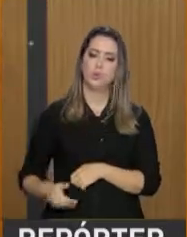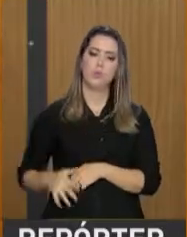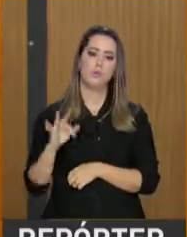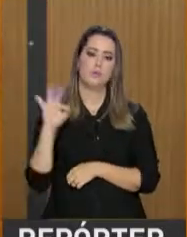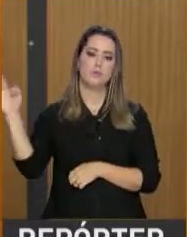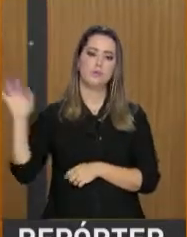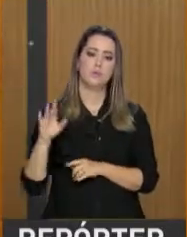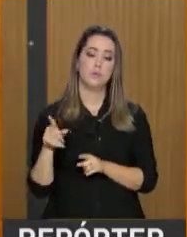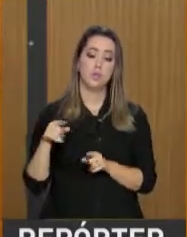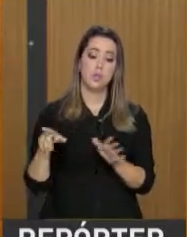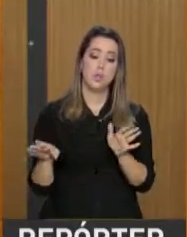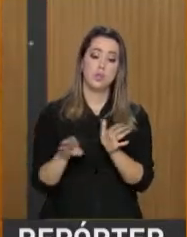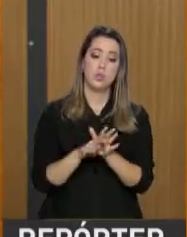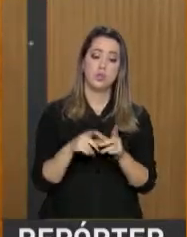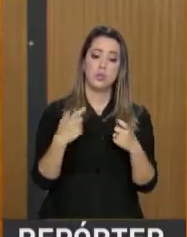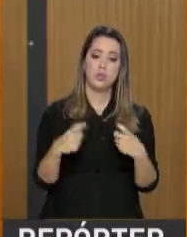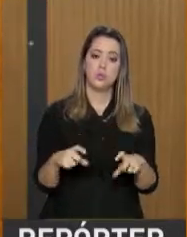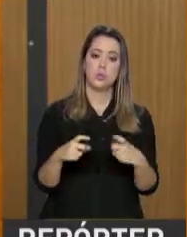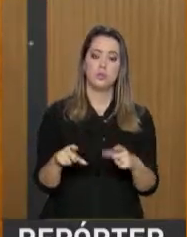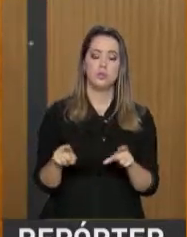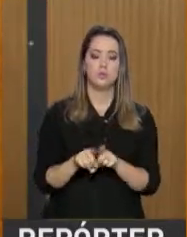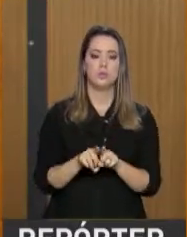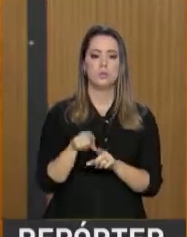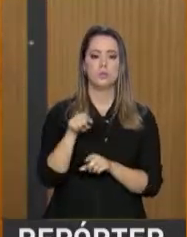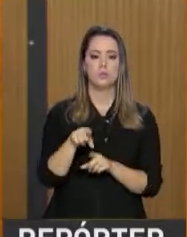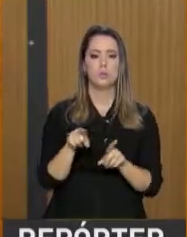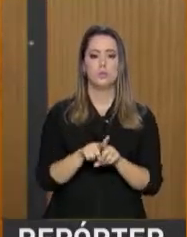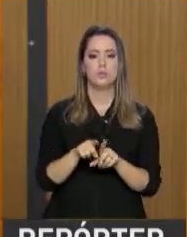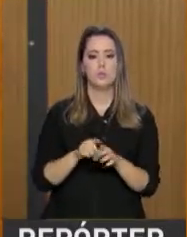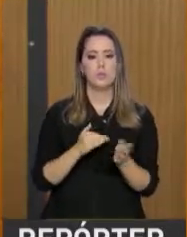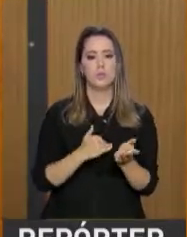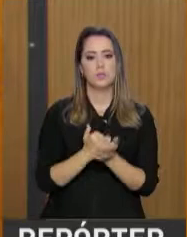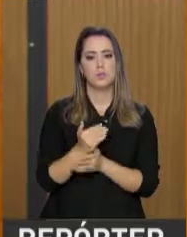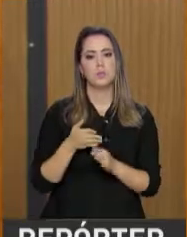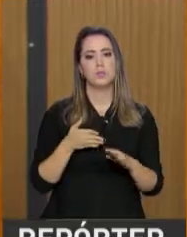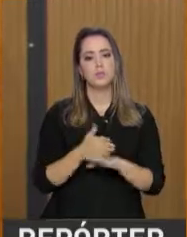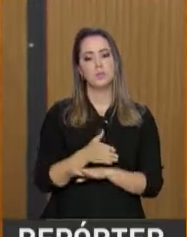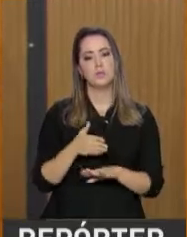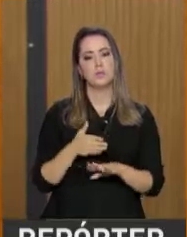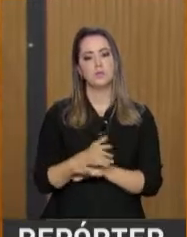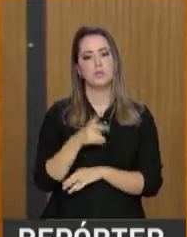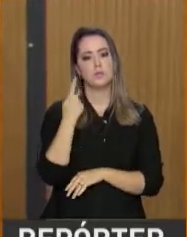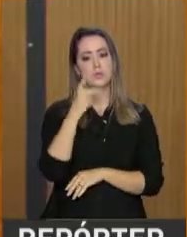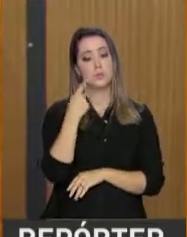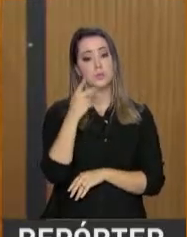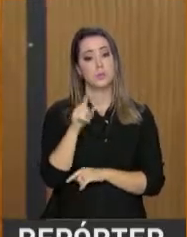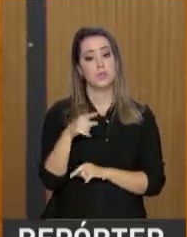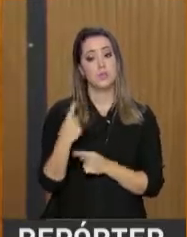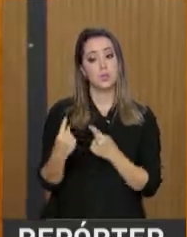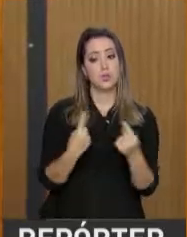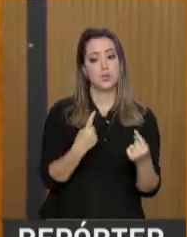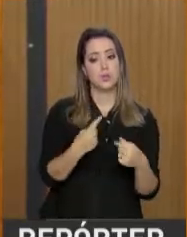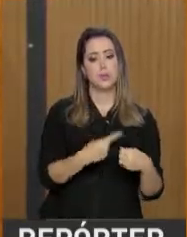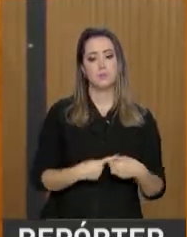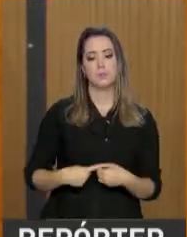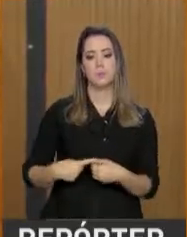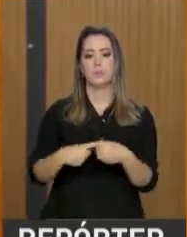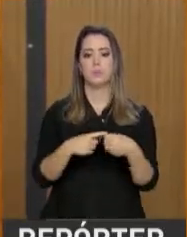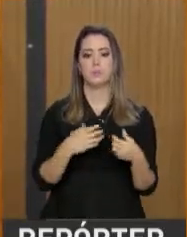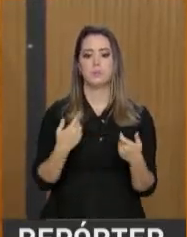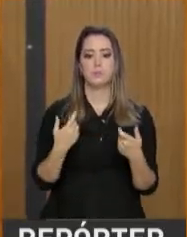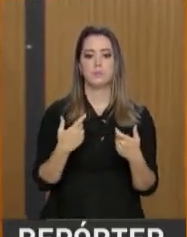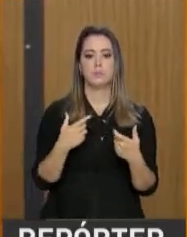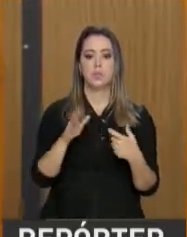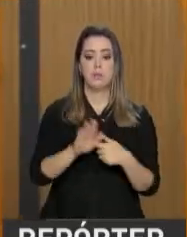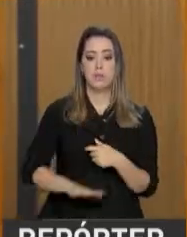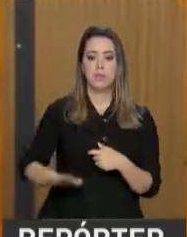destino chega no abrigo do destino é que também eles começam a entrar nessa política que aí é municipal deprês e